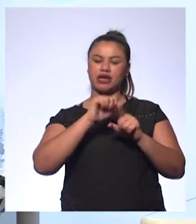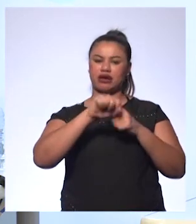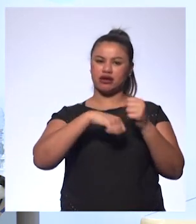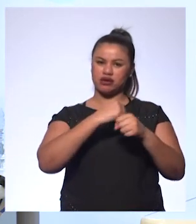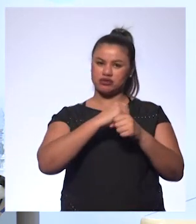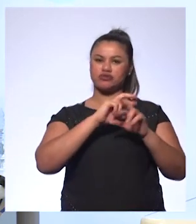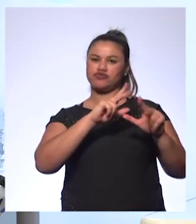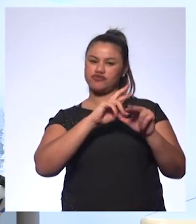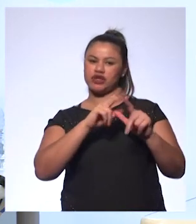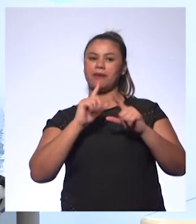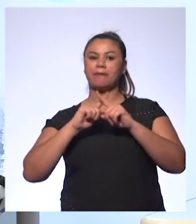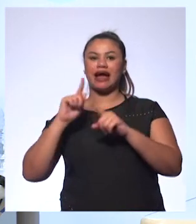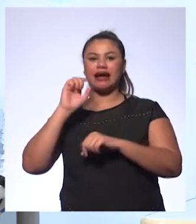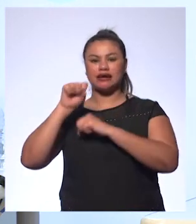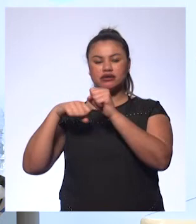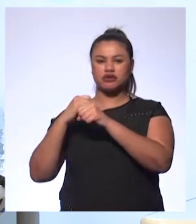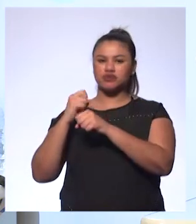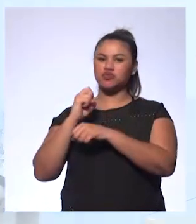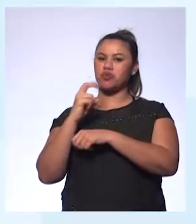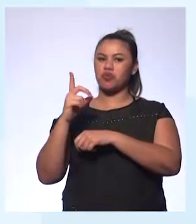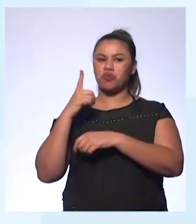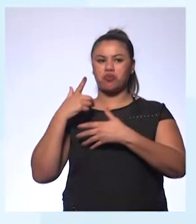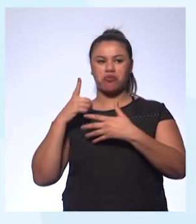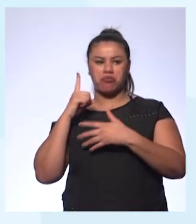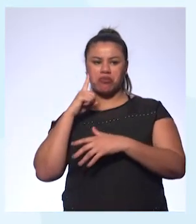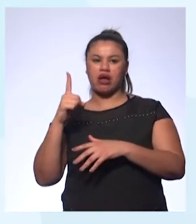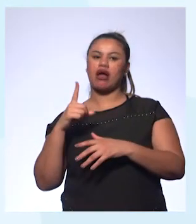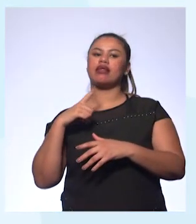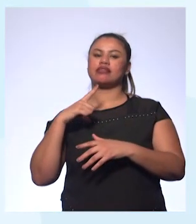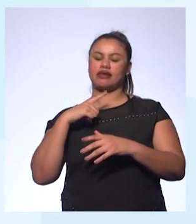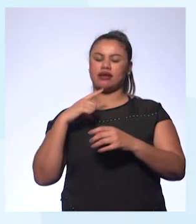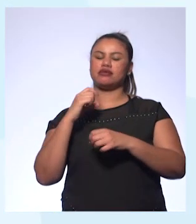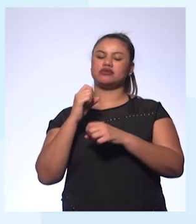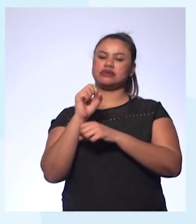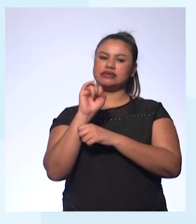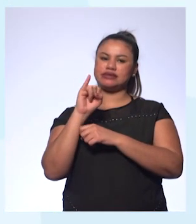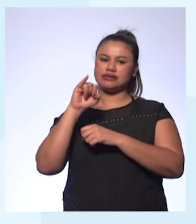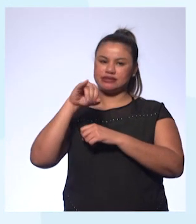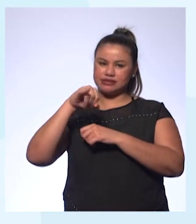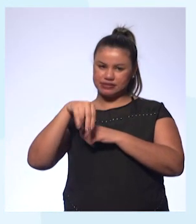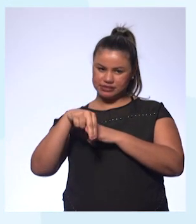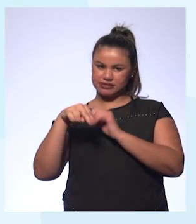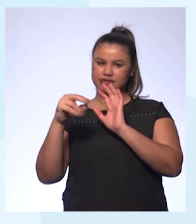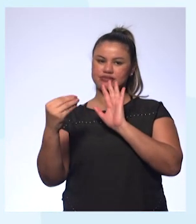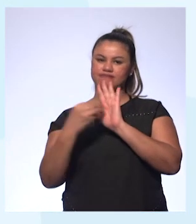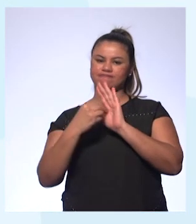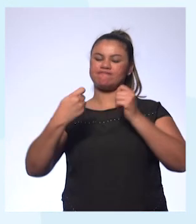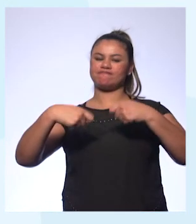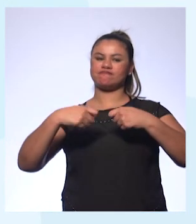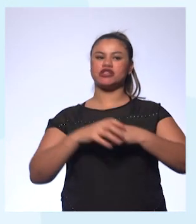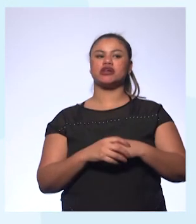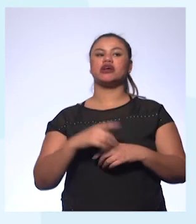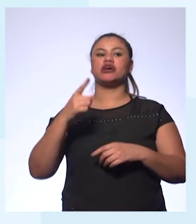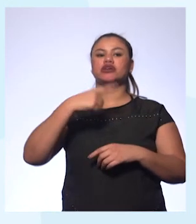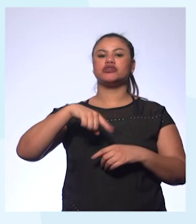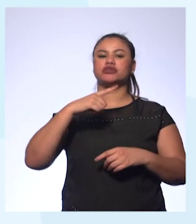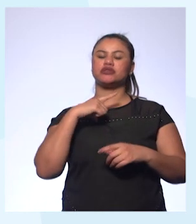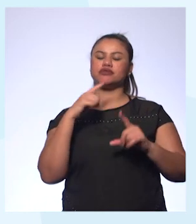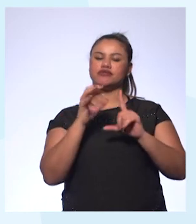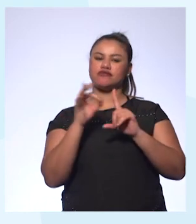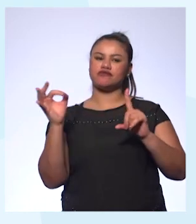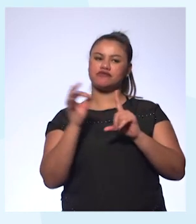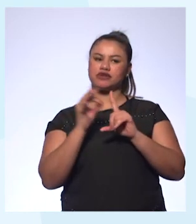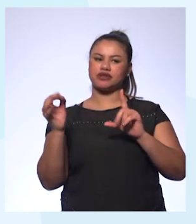faz em outra aula essa visão perto 11 o próximo site a gente tem aí a essas essas frases aí que a gente